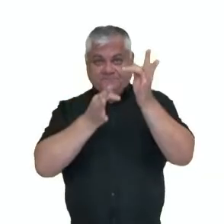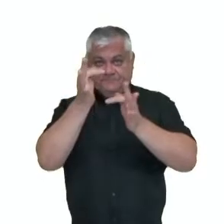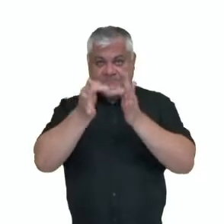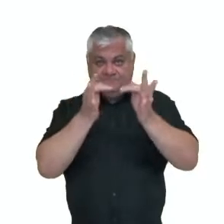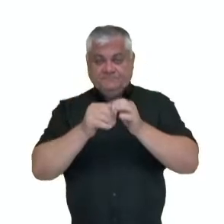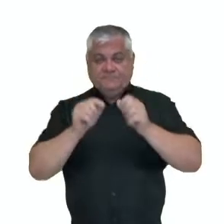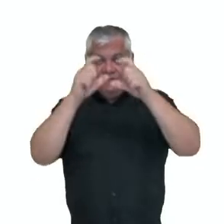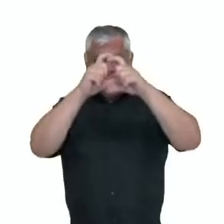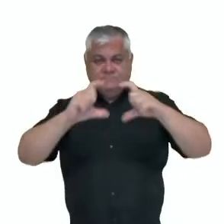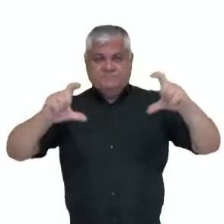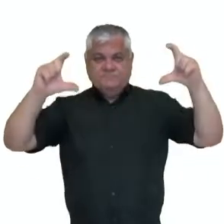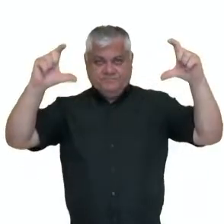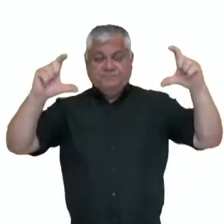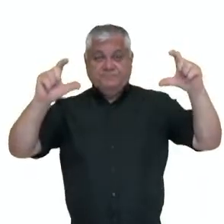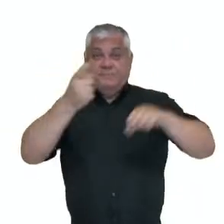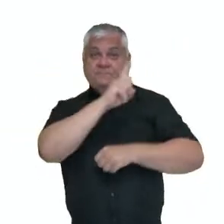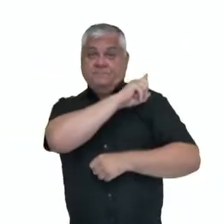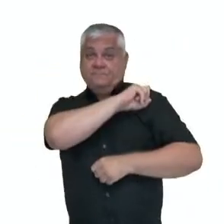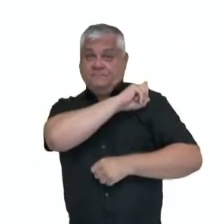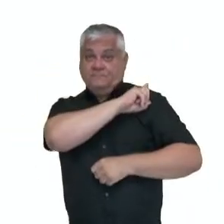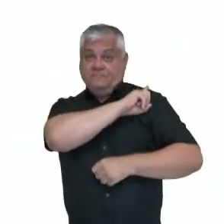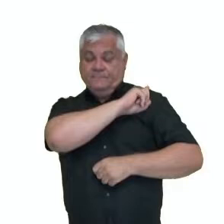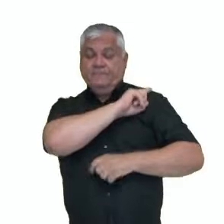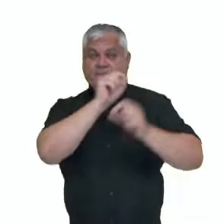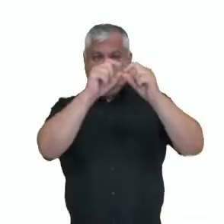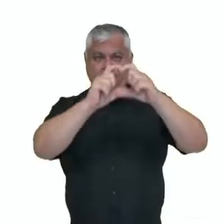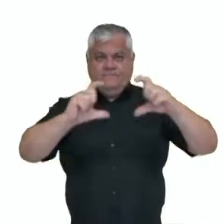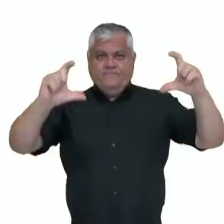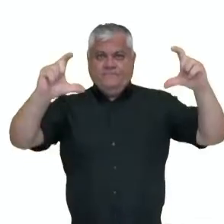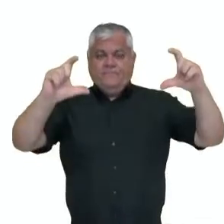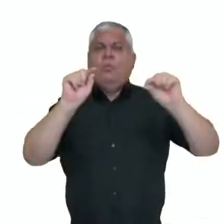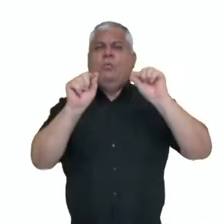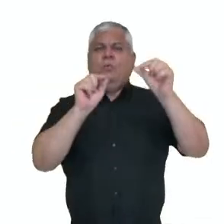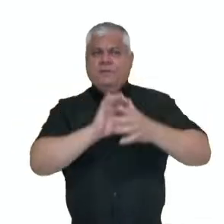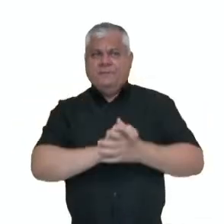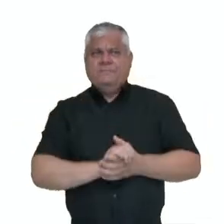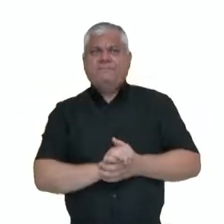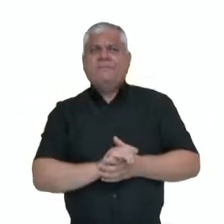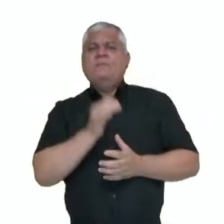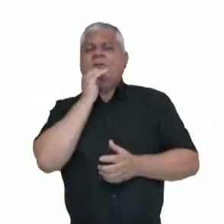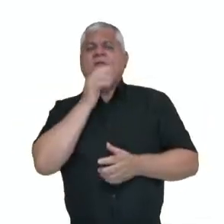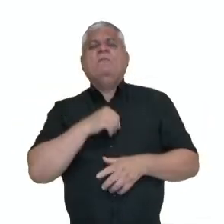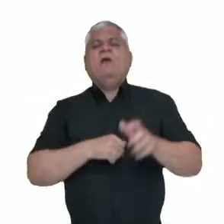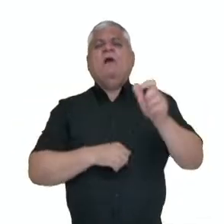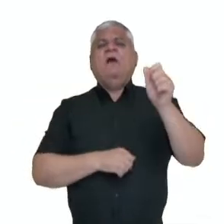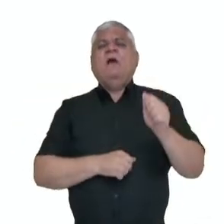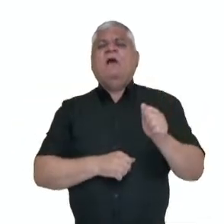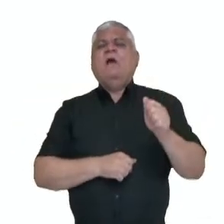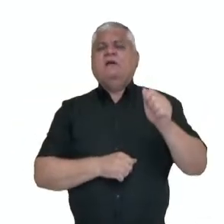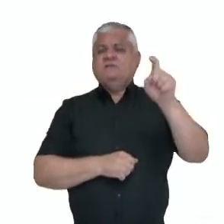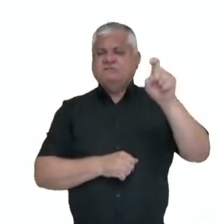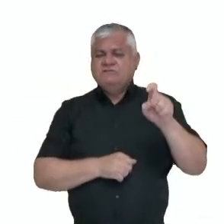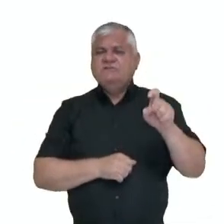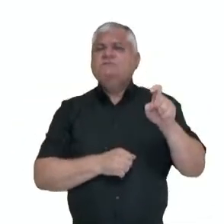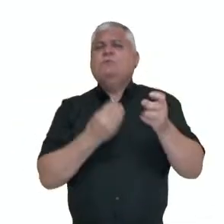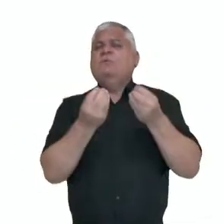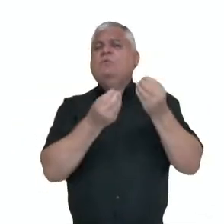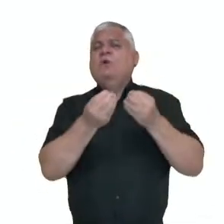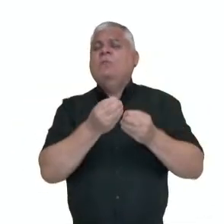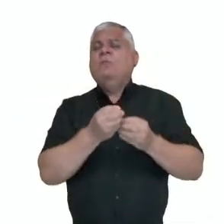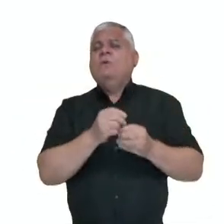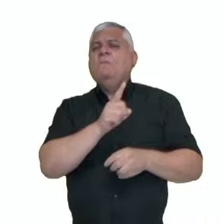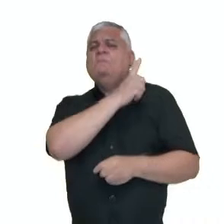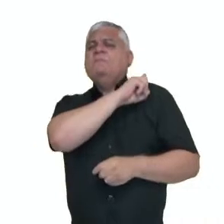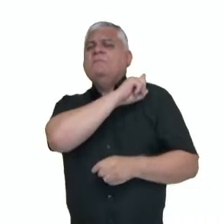aqui, uma equação de primeiro grau, não é verdade? Então o que significa? Se a gente vai resolver a equação de primeiro grau, significa